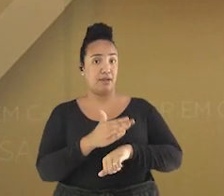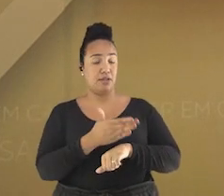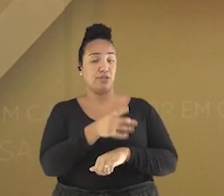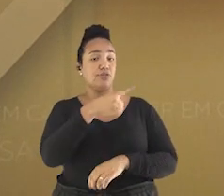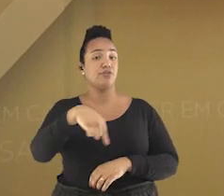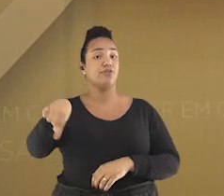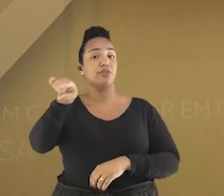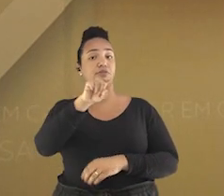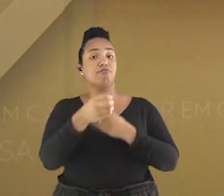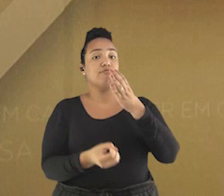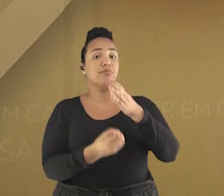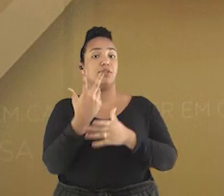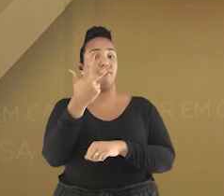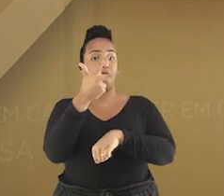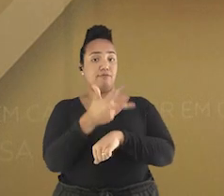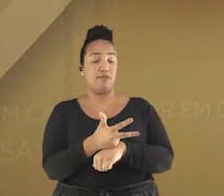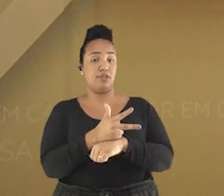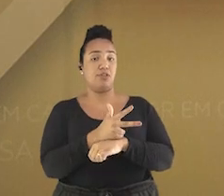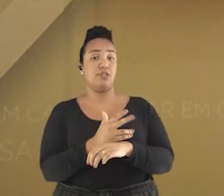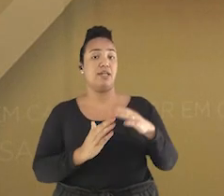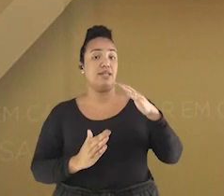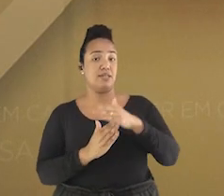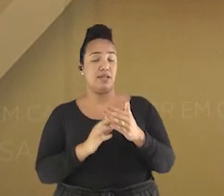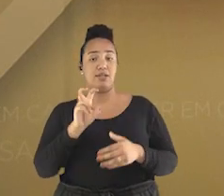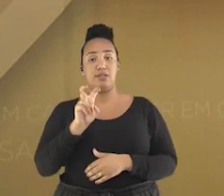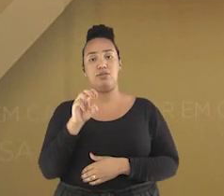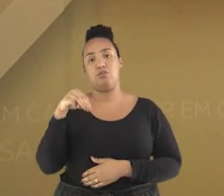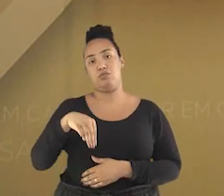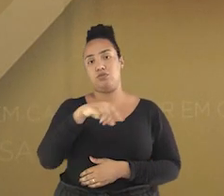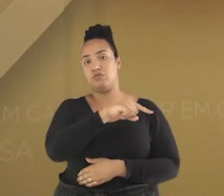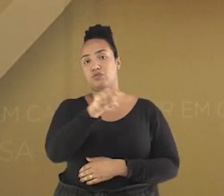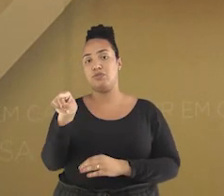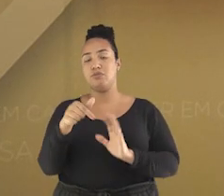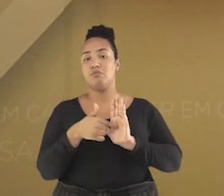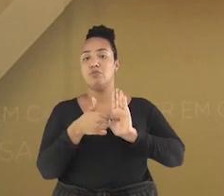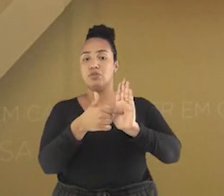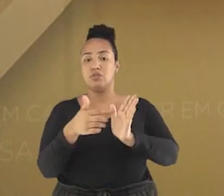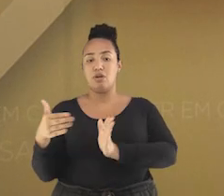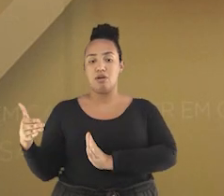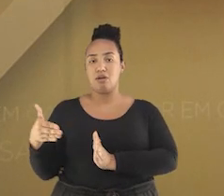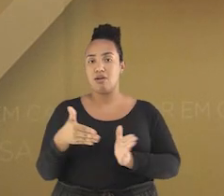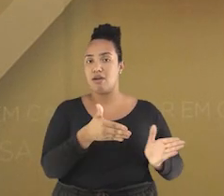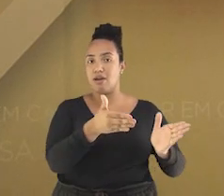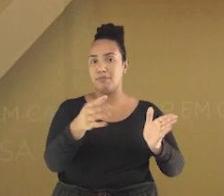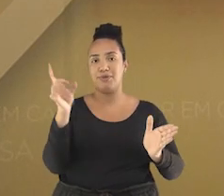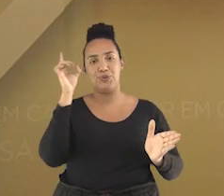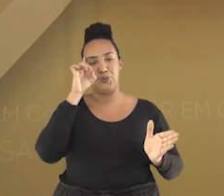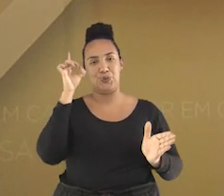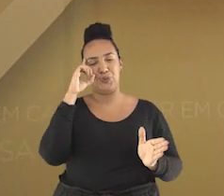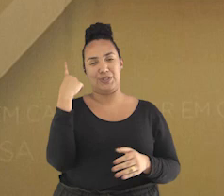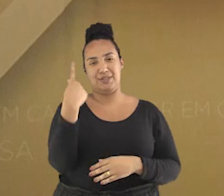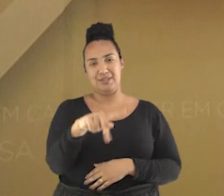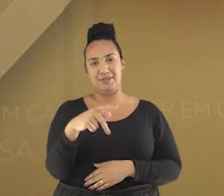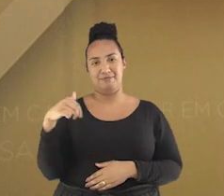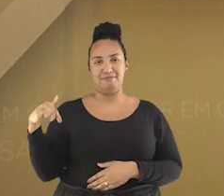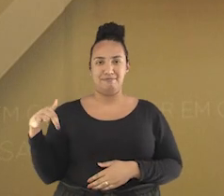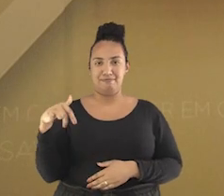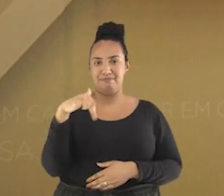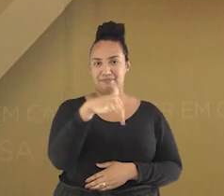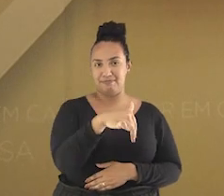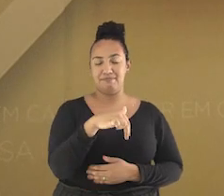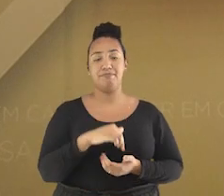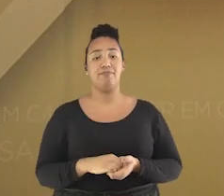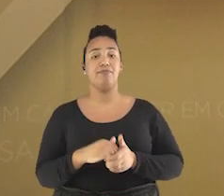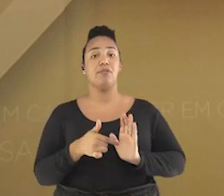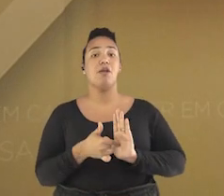até 5 minutos, mostrando os principais caminhos que você percorre diariamente. Mostre